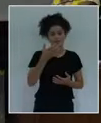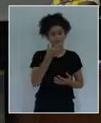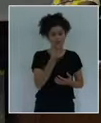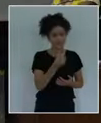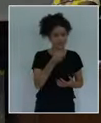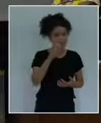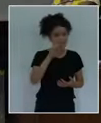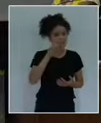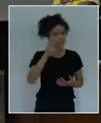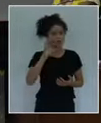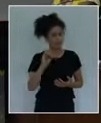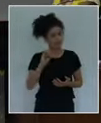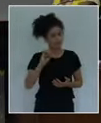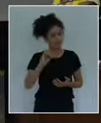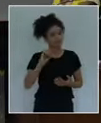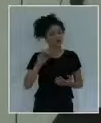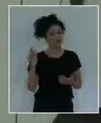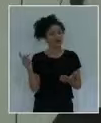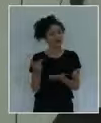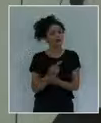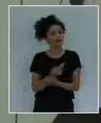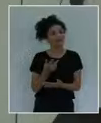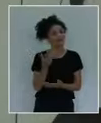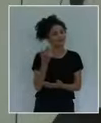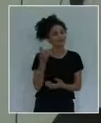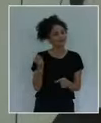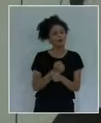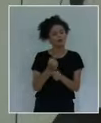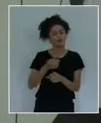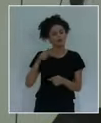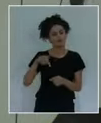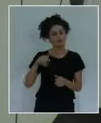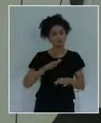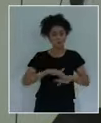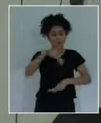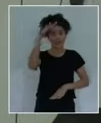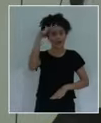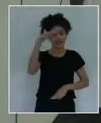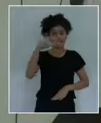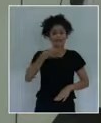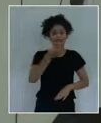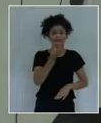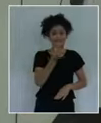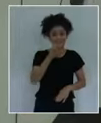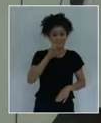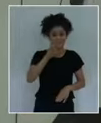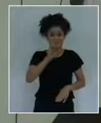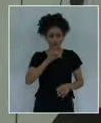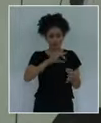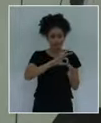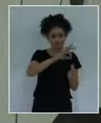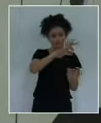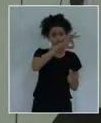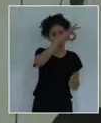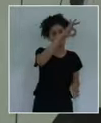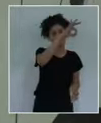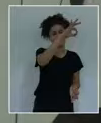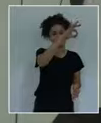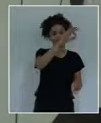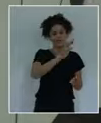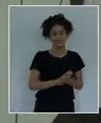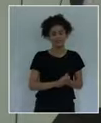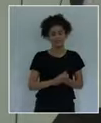vai atingir o que atingiu esse ano aqui. E a partir de 750 metros, vai atingir, as águas irão atingir